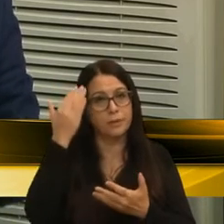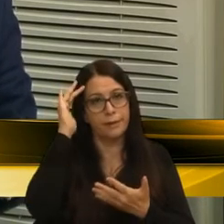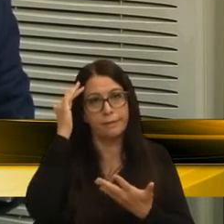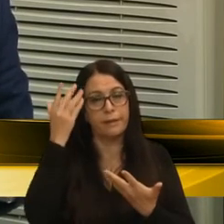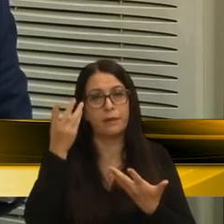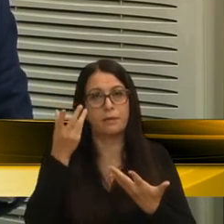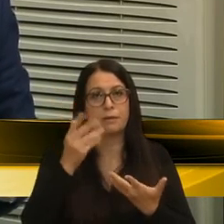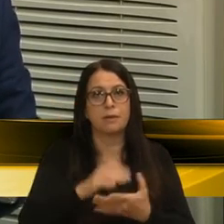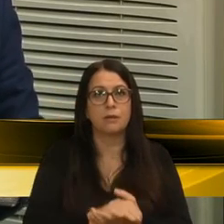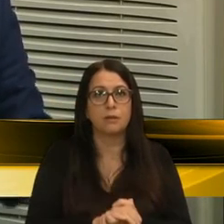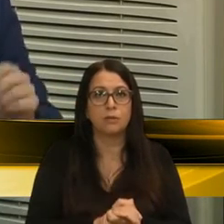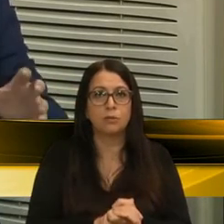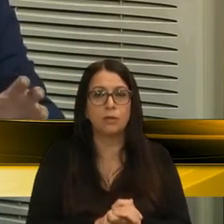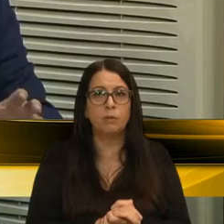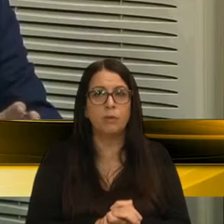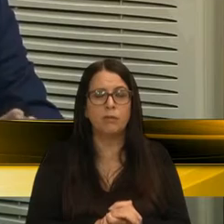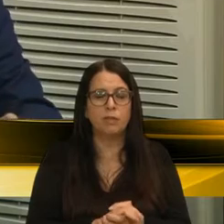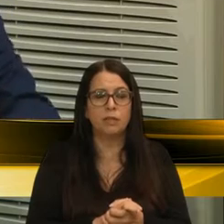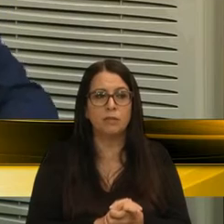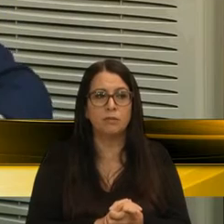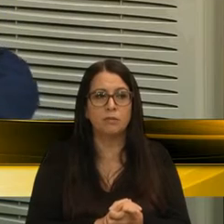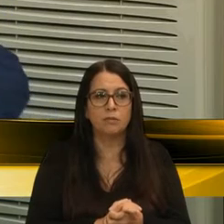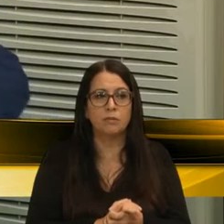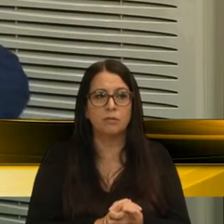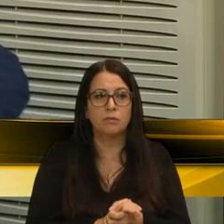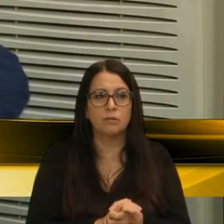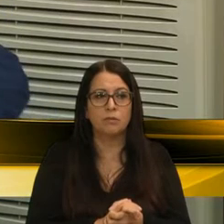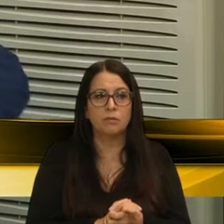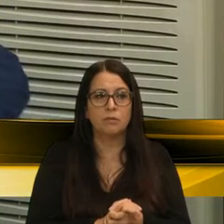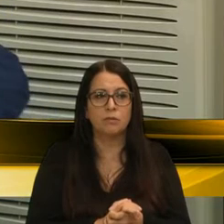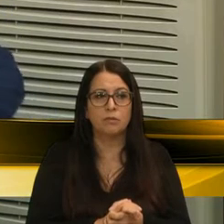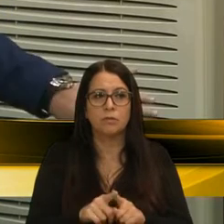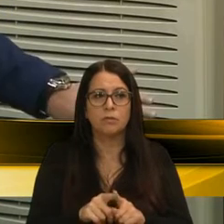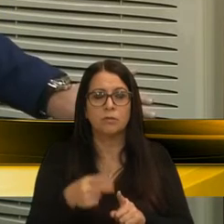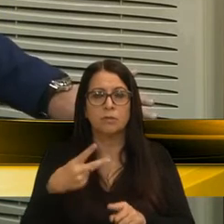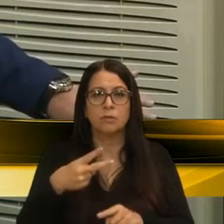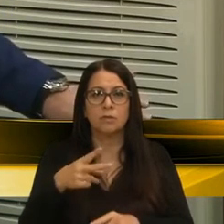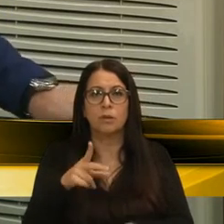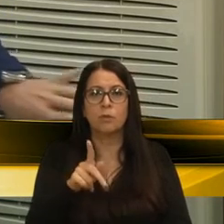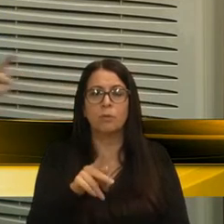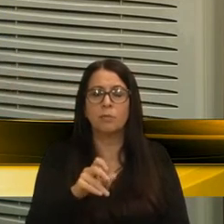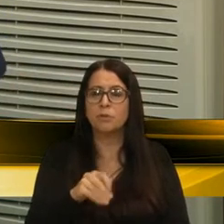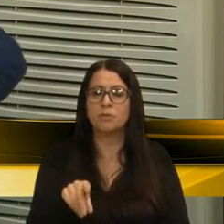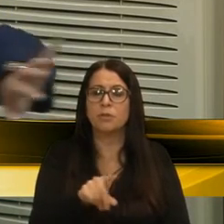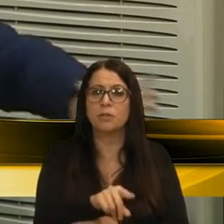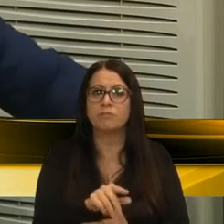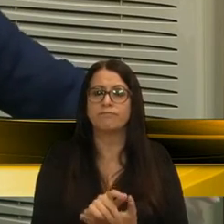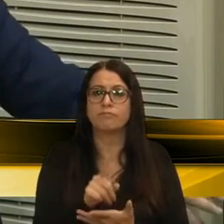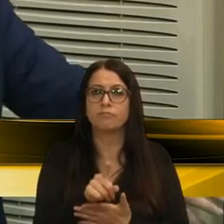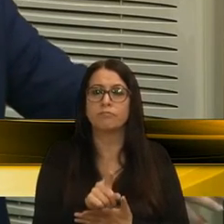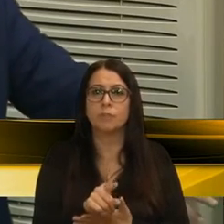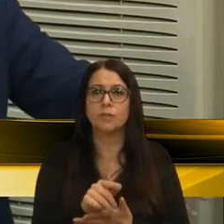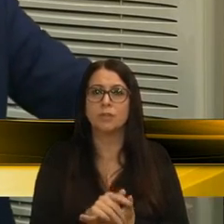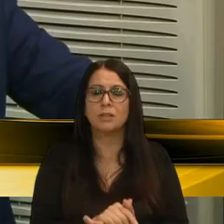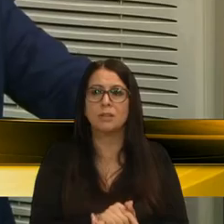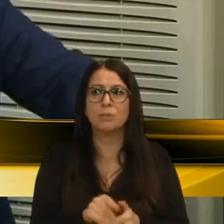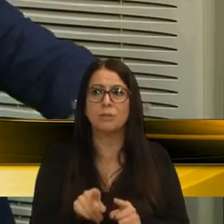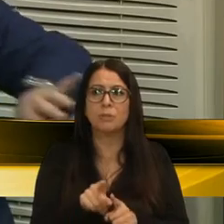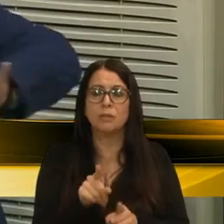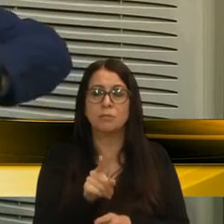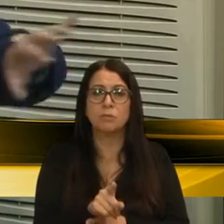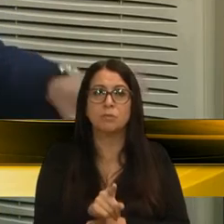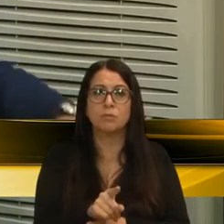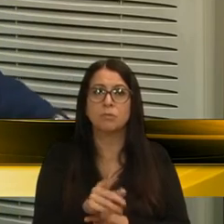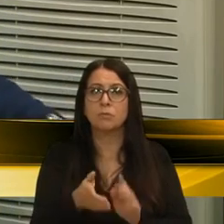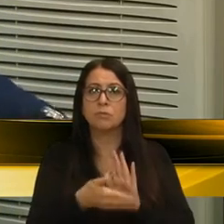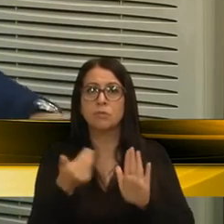incompreensível primeira vez na história que foram relegados foram tiradas do palco né para